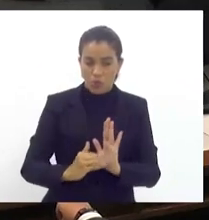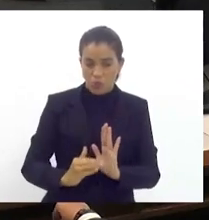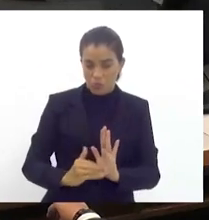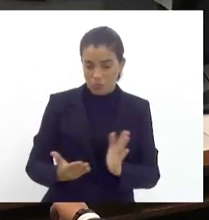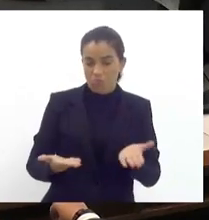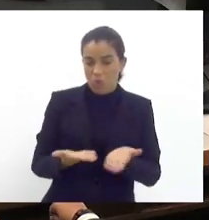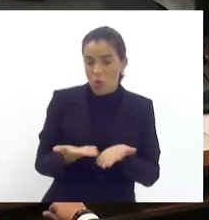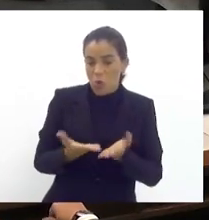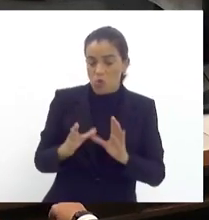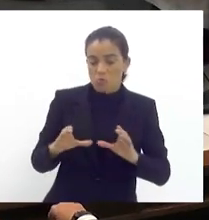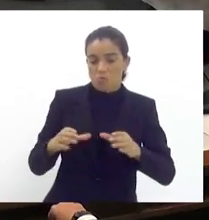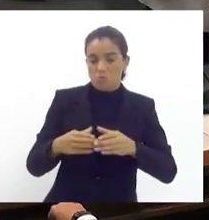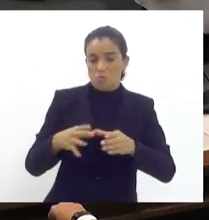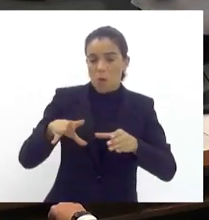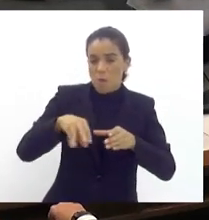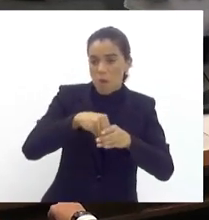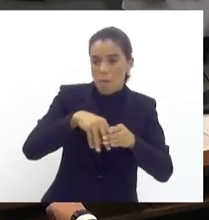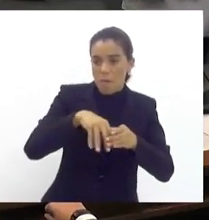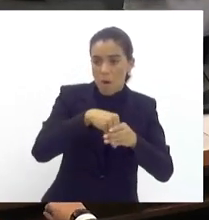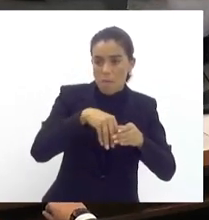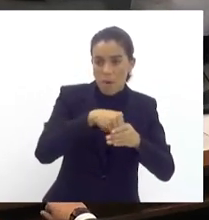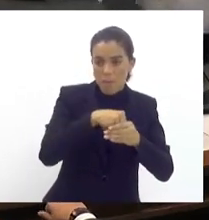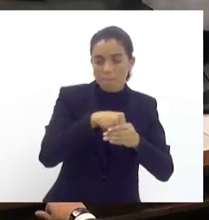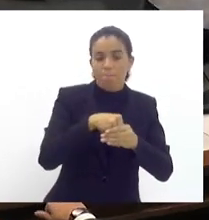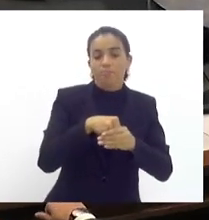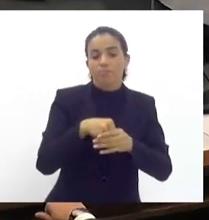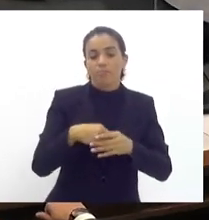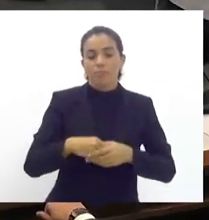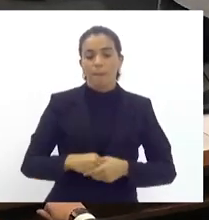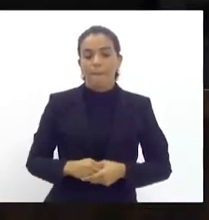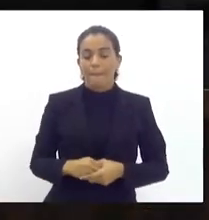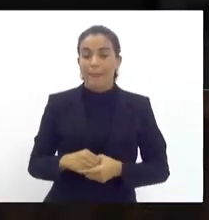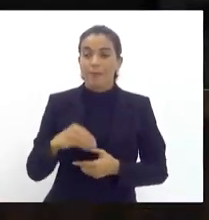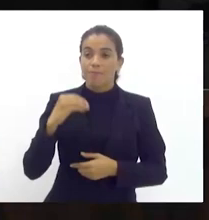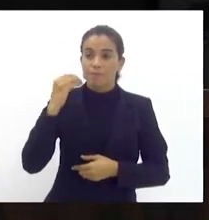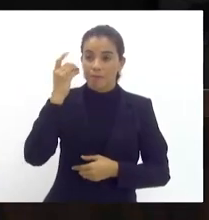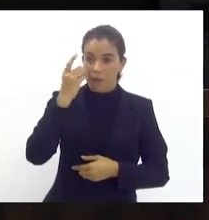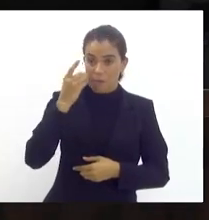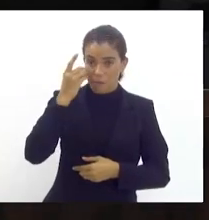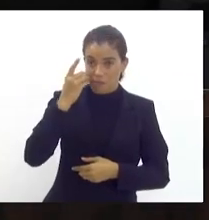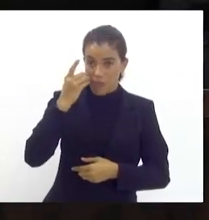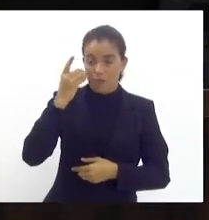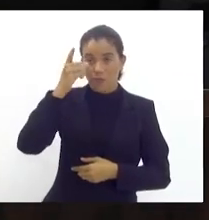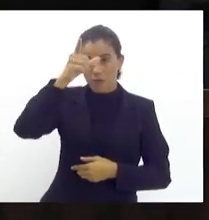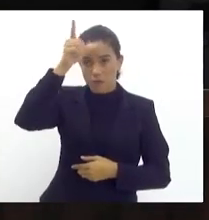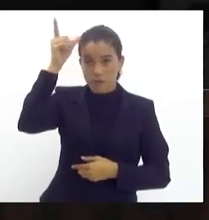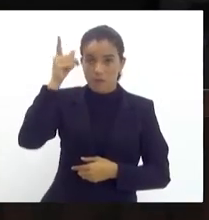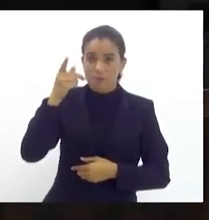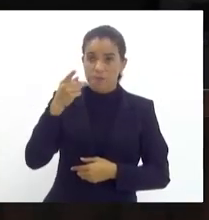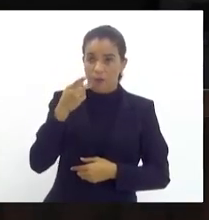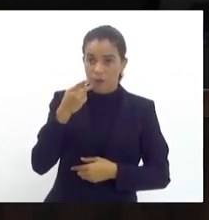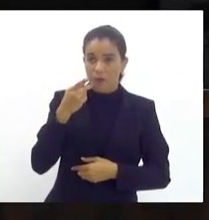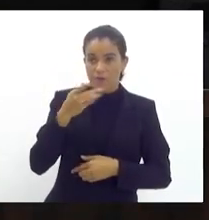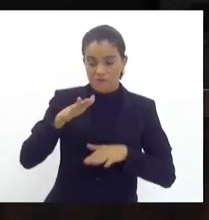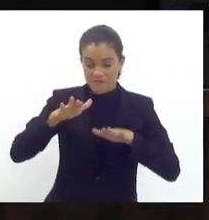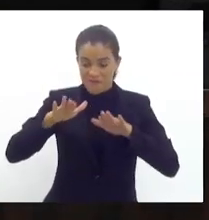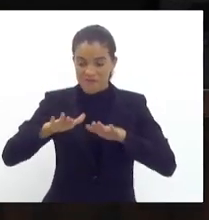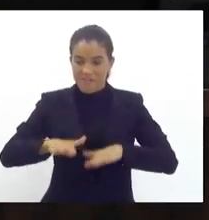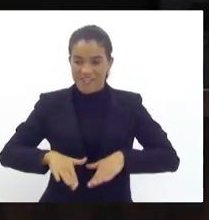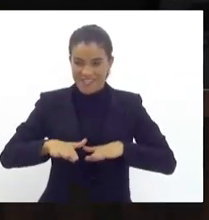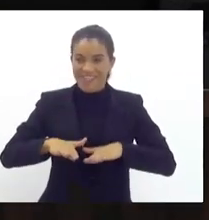construção conjunta sobre a Batuta Deputado Luiz Paulo inclusive que vai passar aqui o recesso